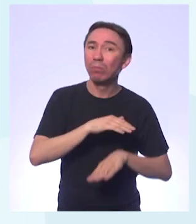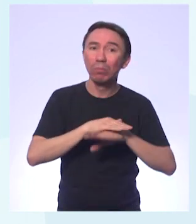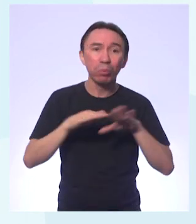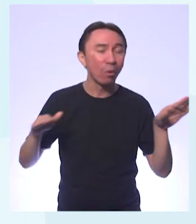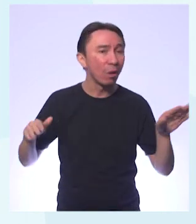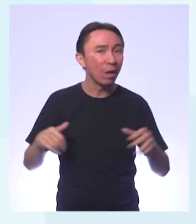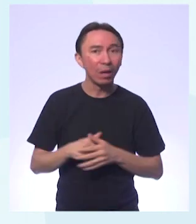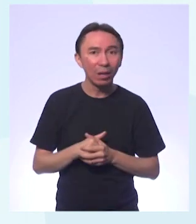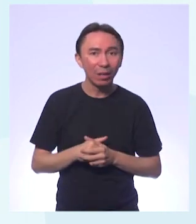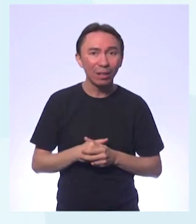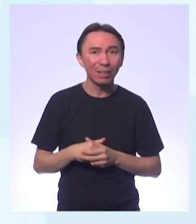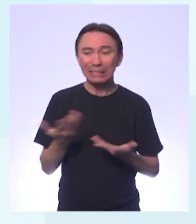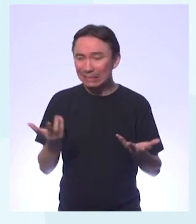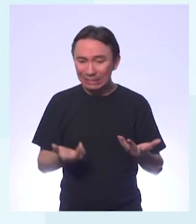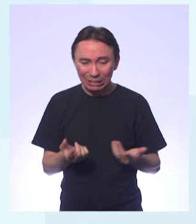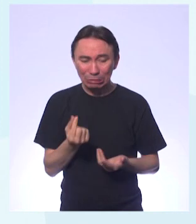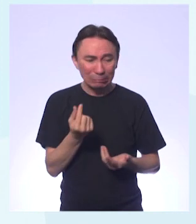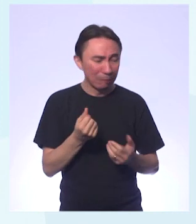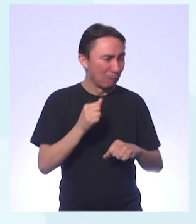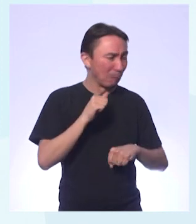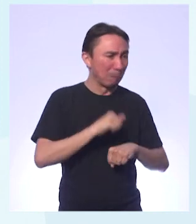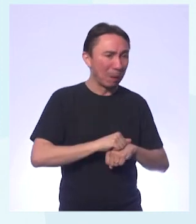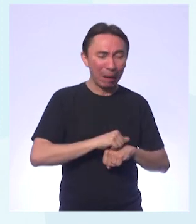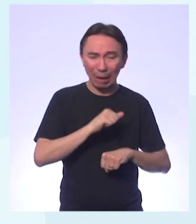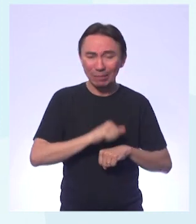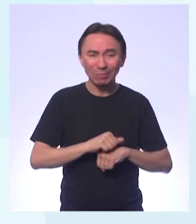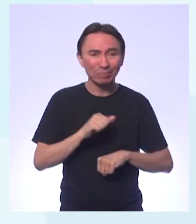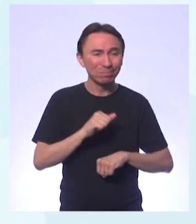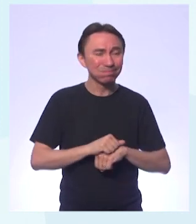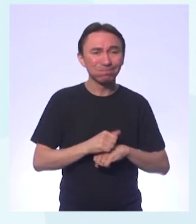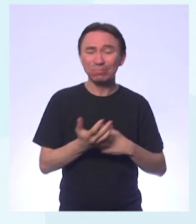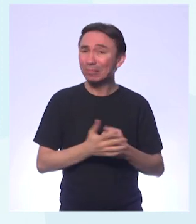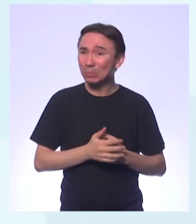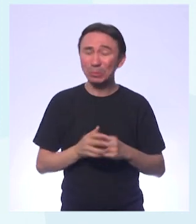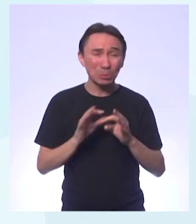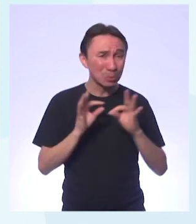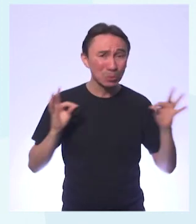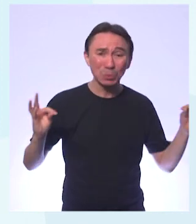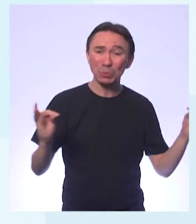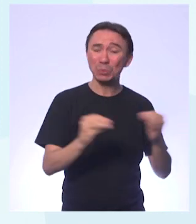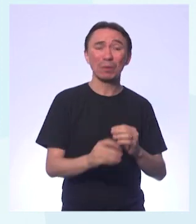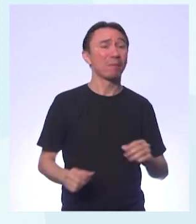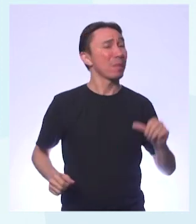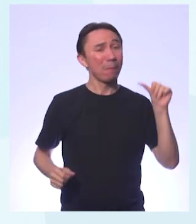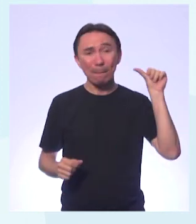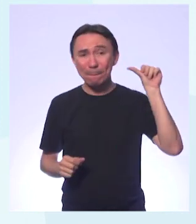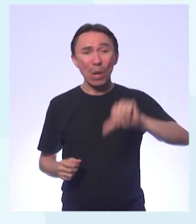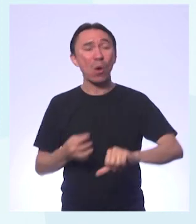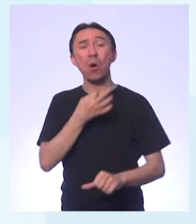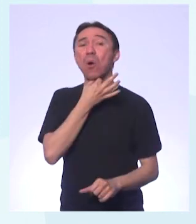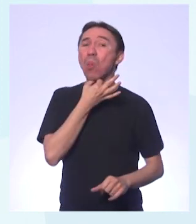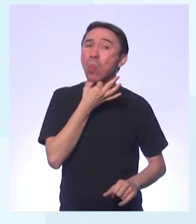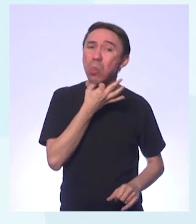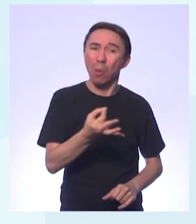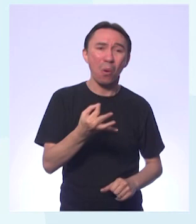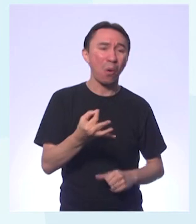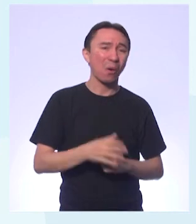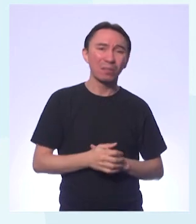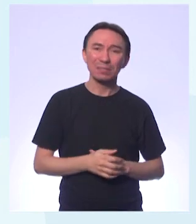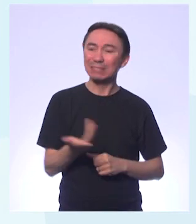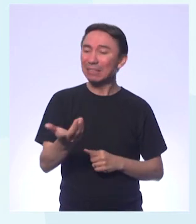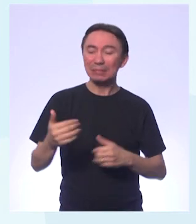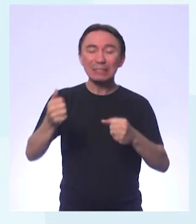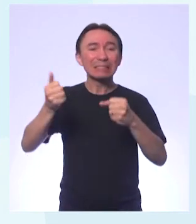e ficavam sem dinheiro. Então as condições eram as piores possíveis. As cidades, elas não tinham nenhum tipo de